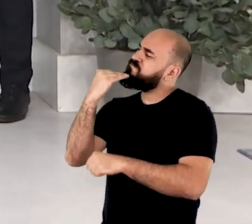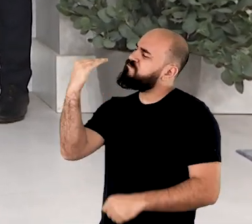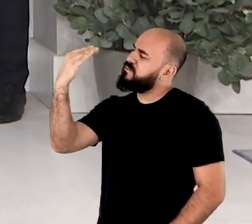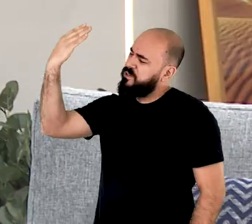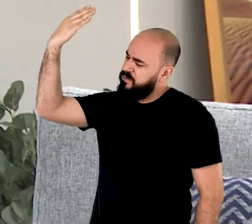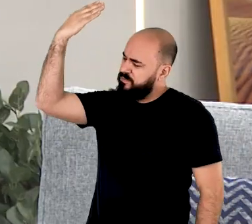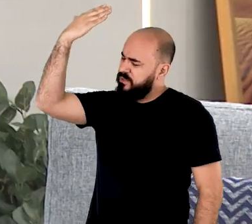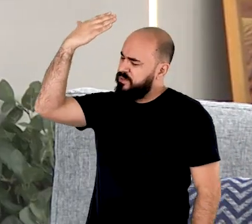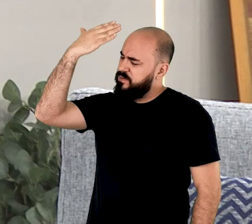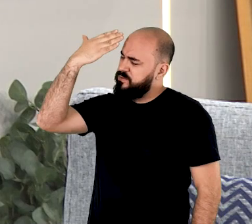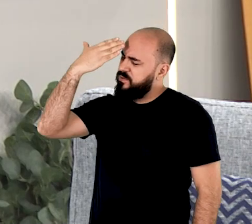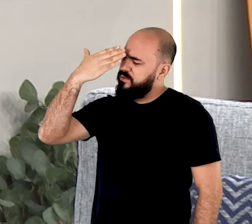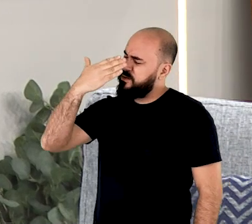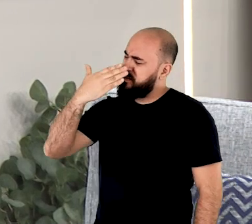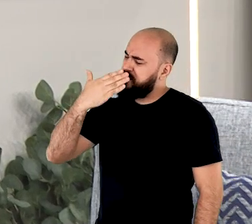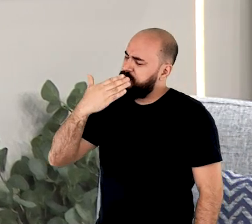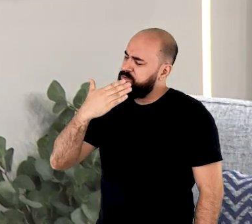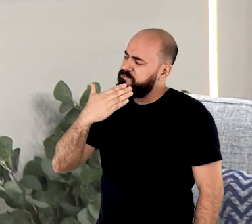Senhor.